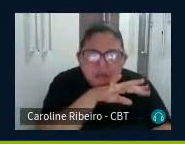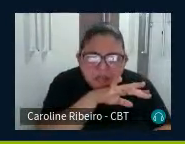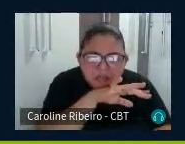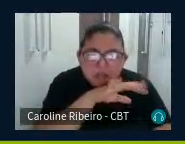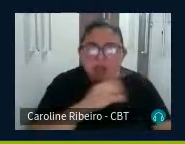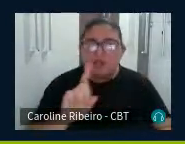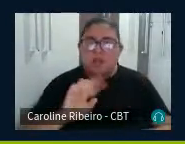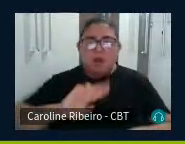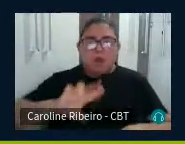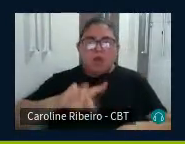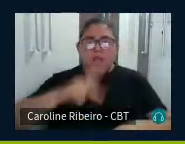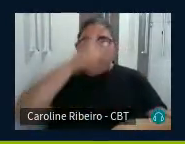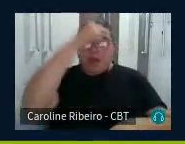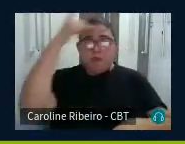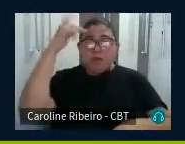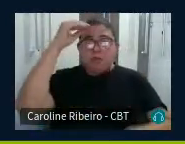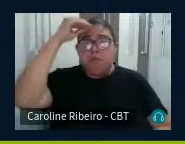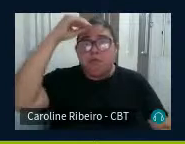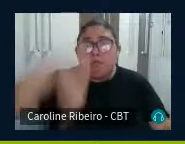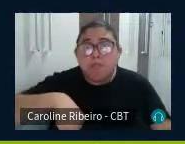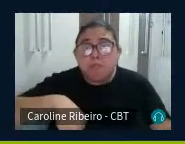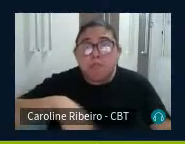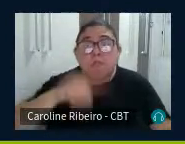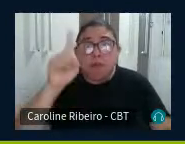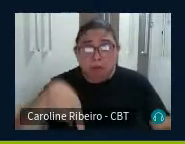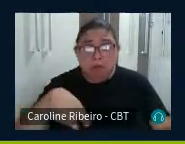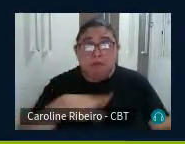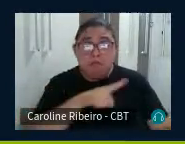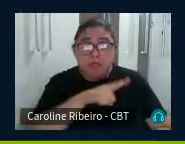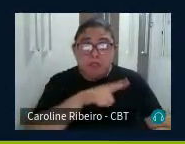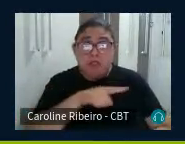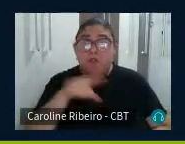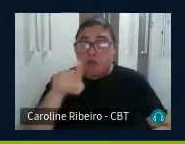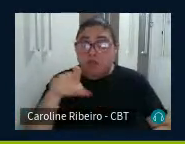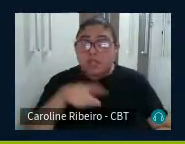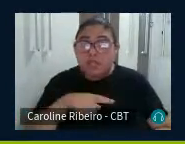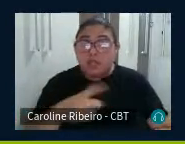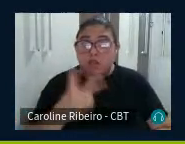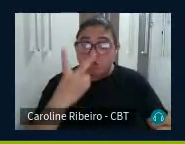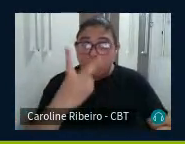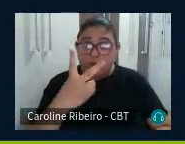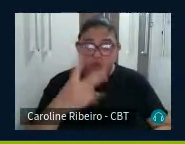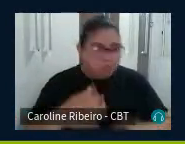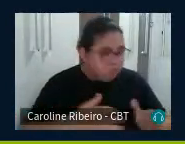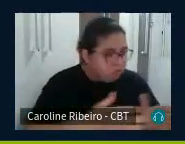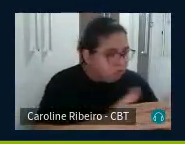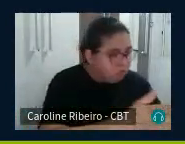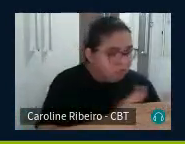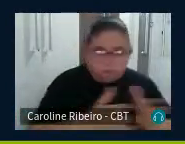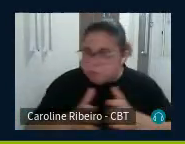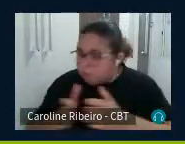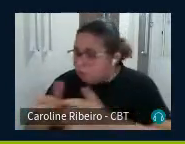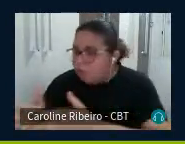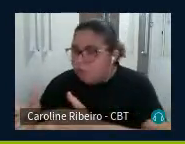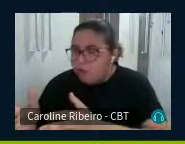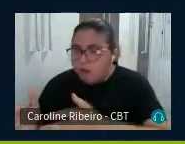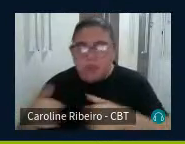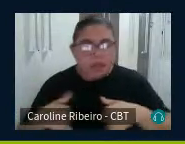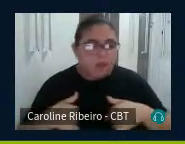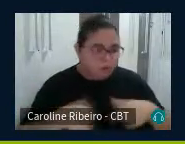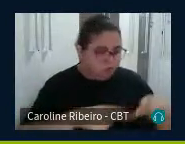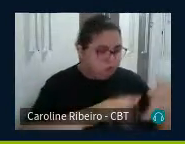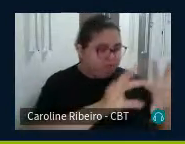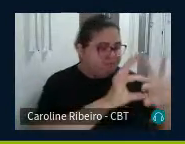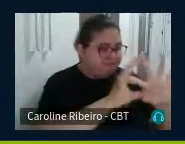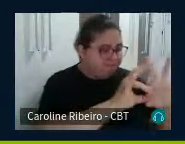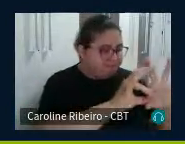desistem deles. Então, nós temos dois caminhos, né? Ou nós nos damos as mãos e nos